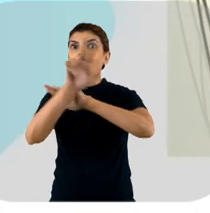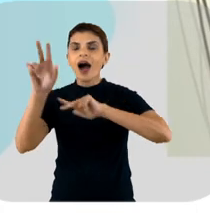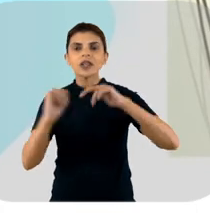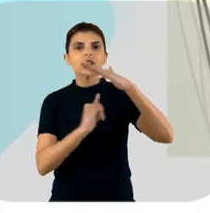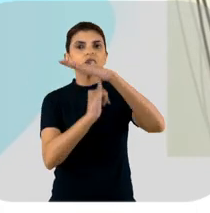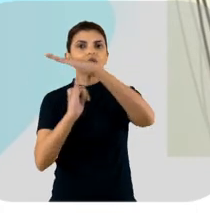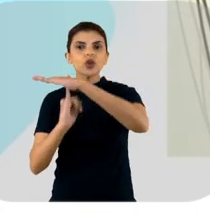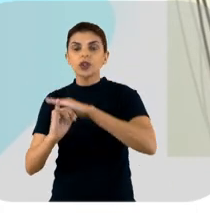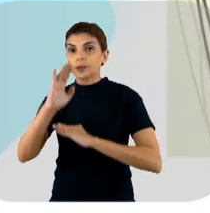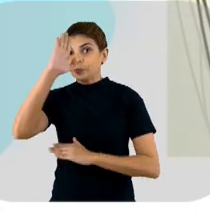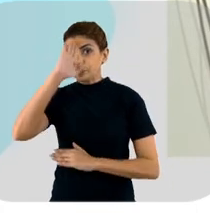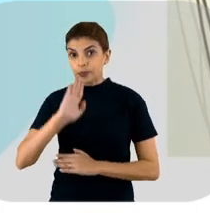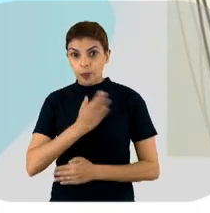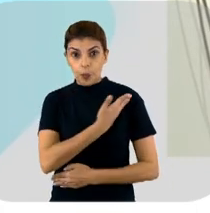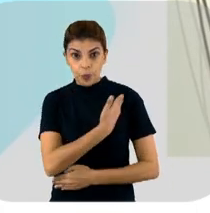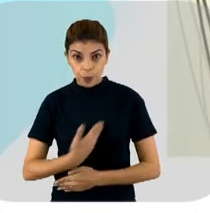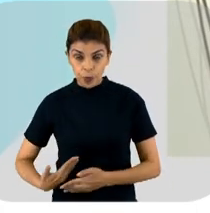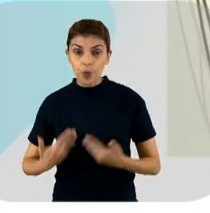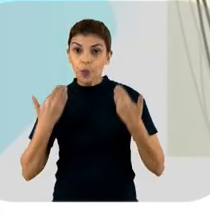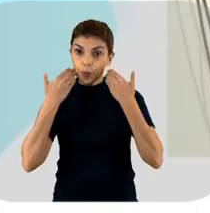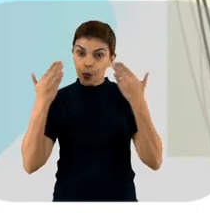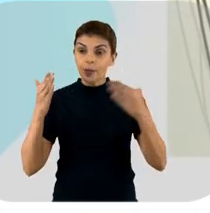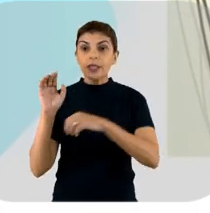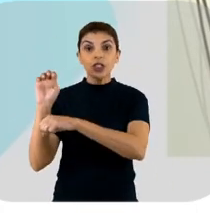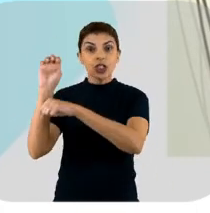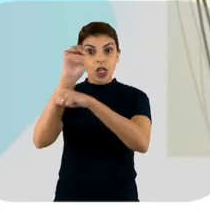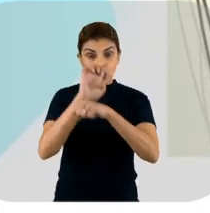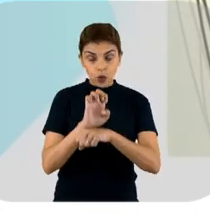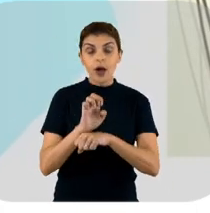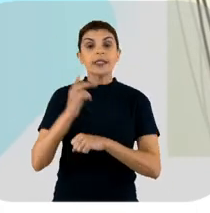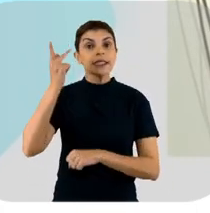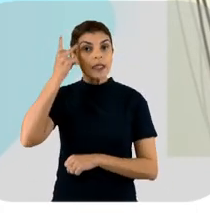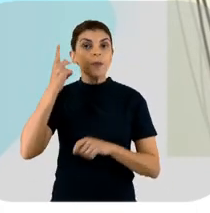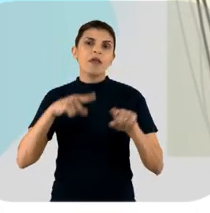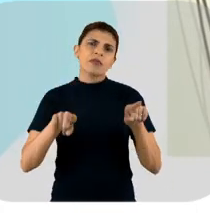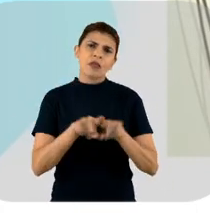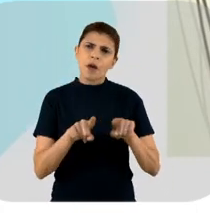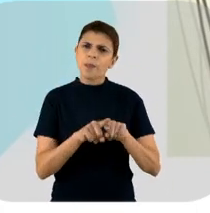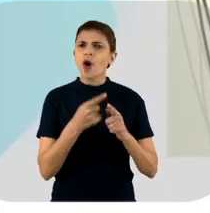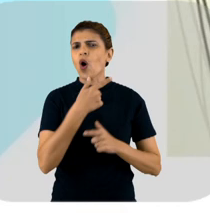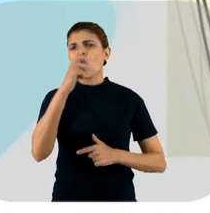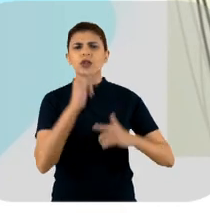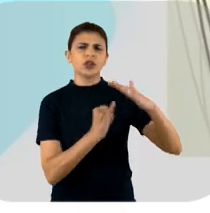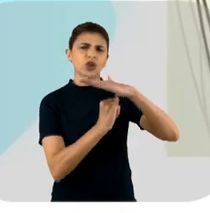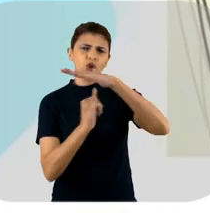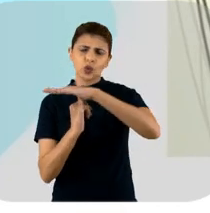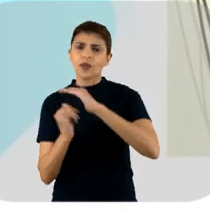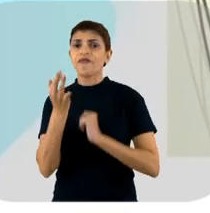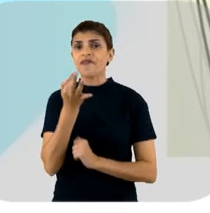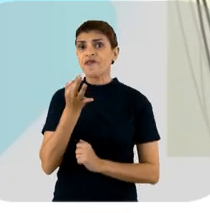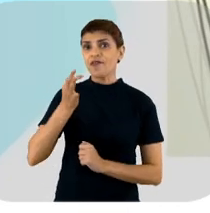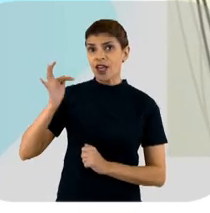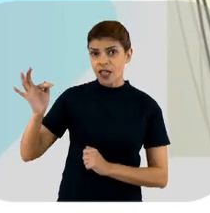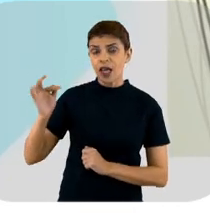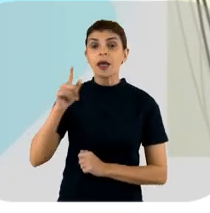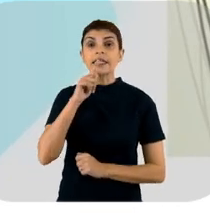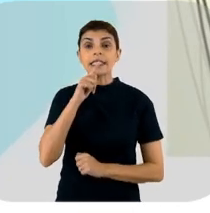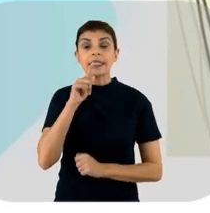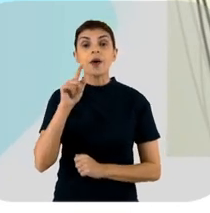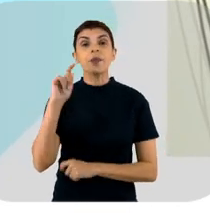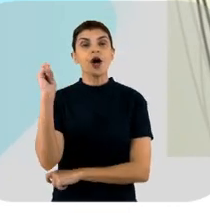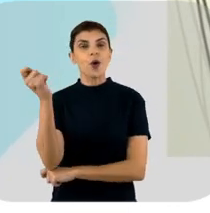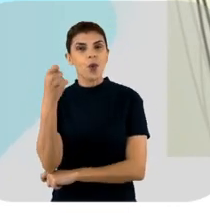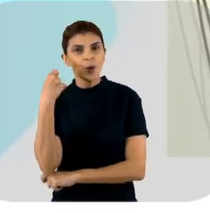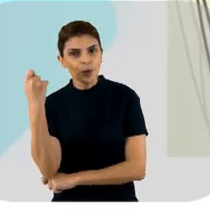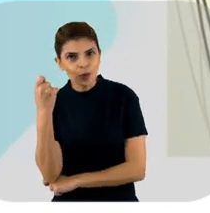instituições públicas, tanto das estaduais aqui de São Paulo, como também, sei lá, dos institutos federais, tendo o Instituto Federal do Rio